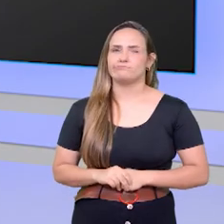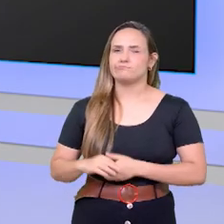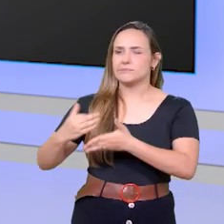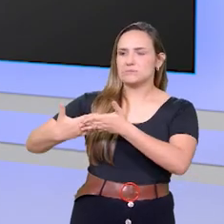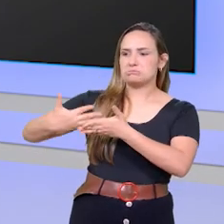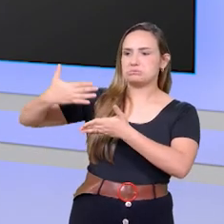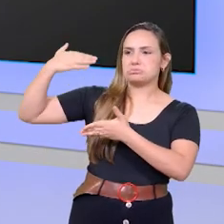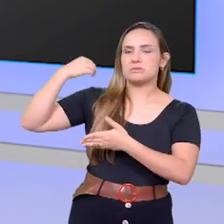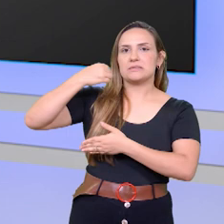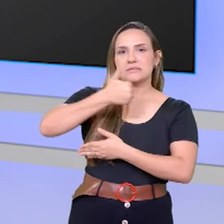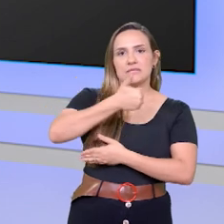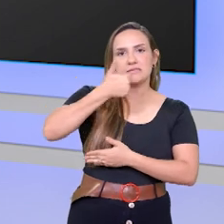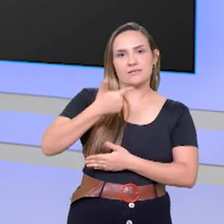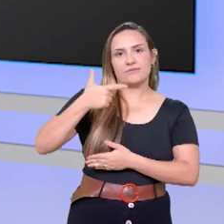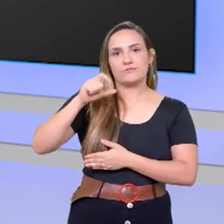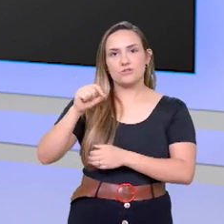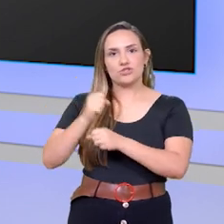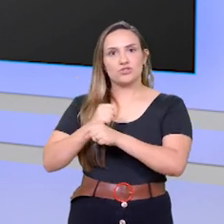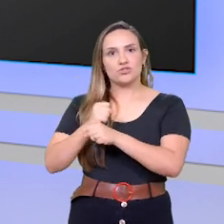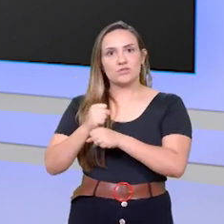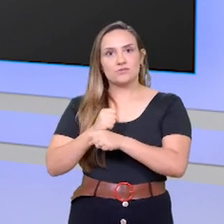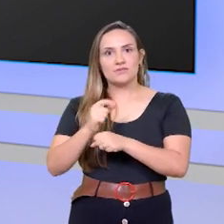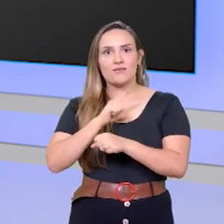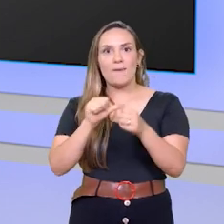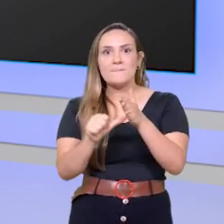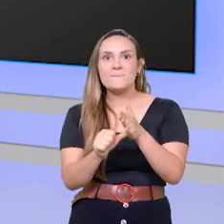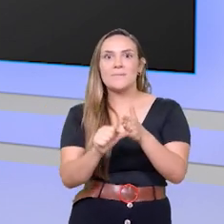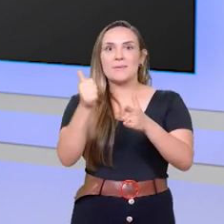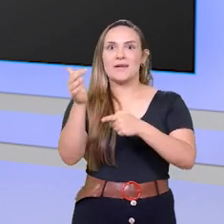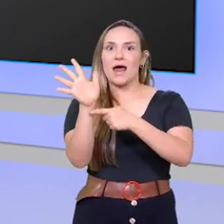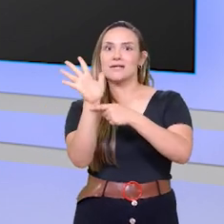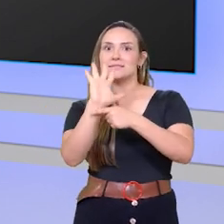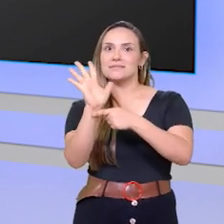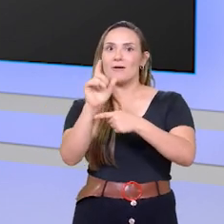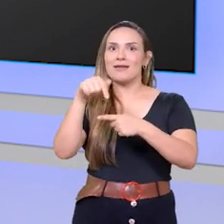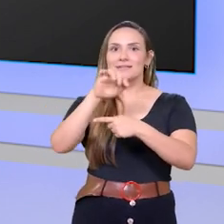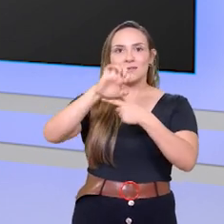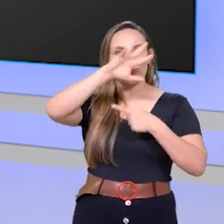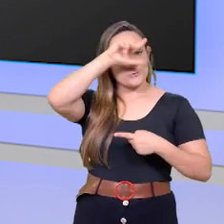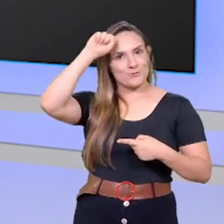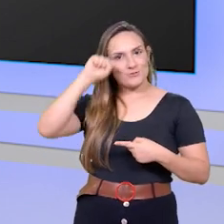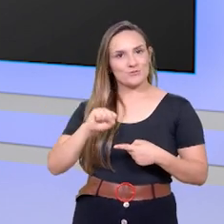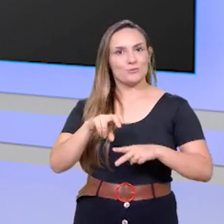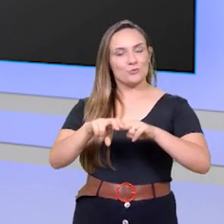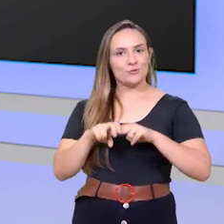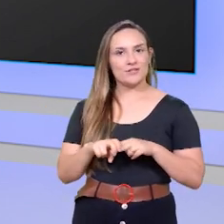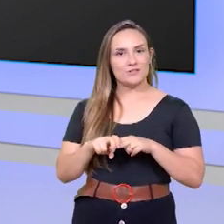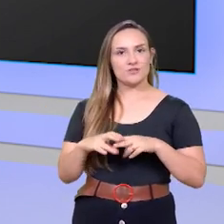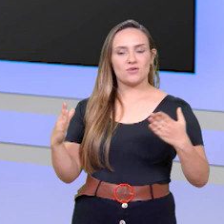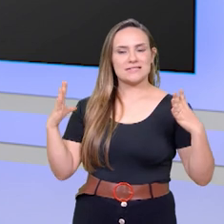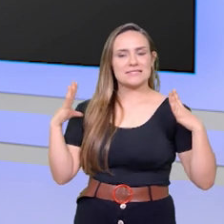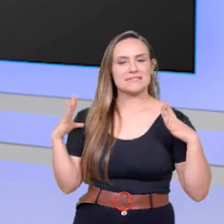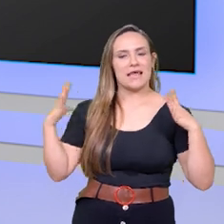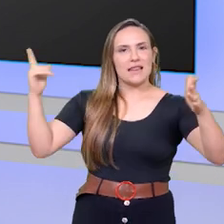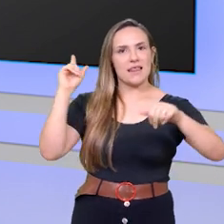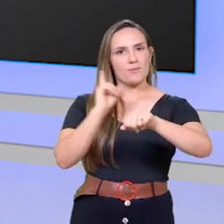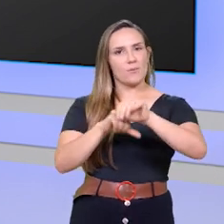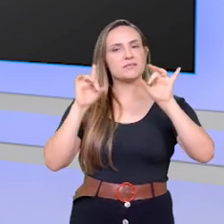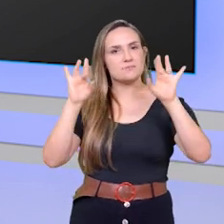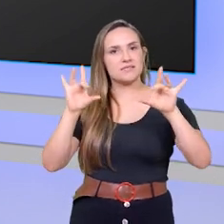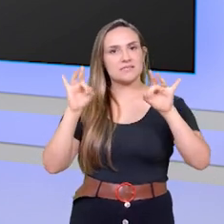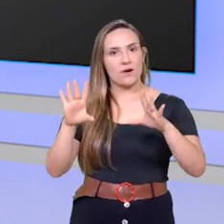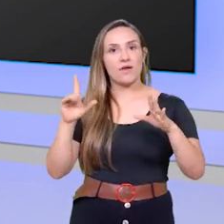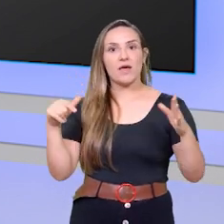a 120 anos foi exibida a primeira sessão de cinema em Mato Grosso do Sul e para Celebrar esse momento foi